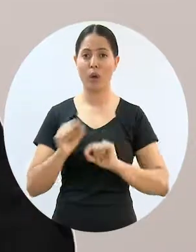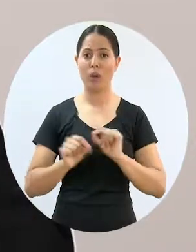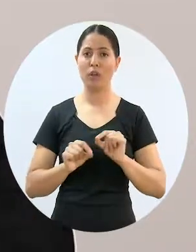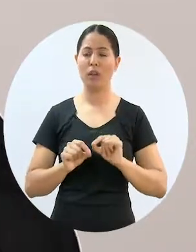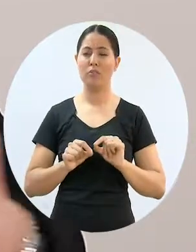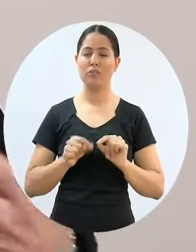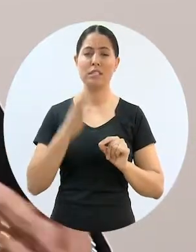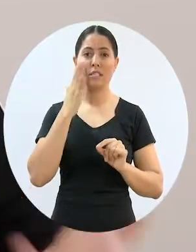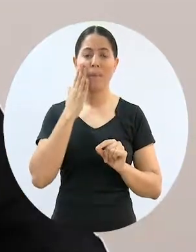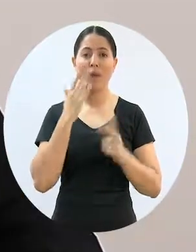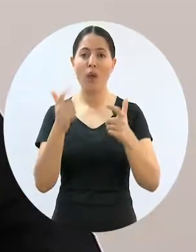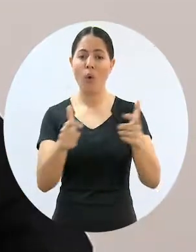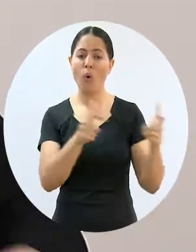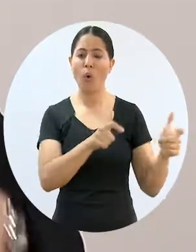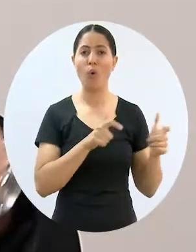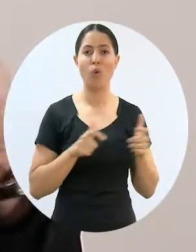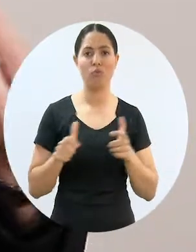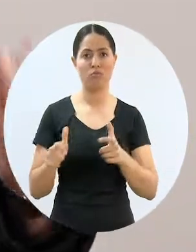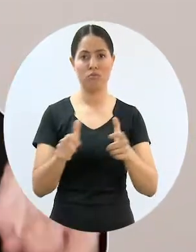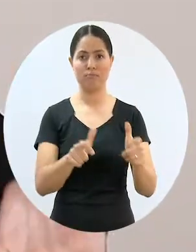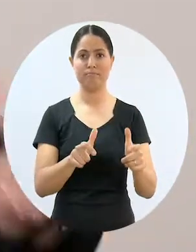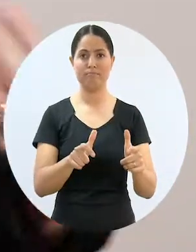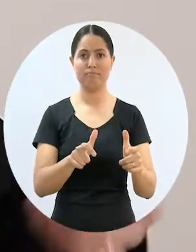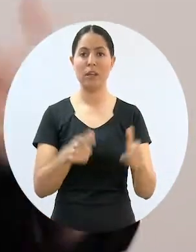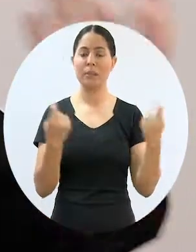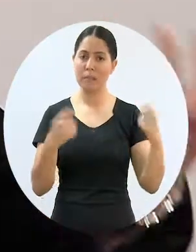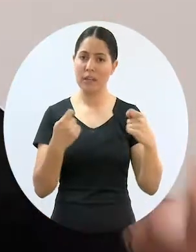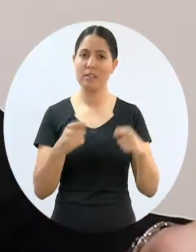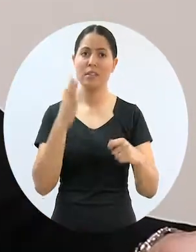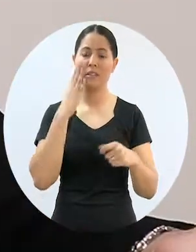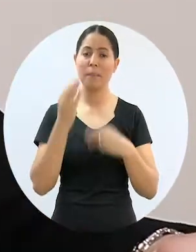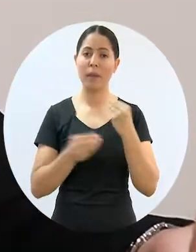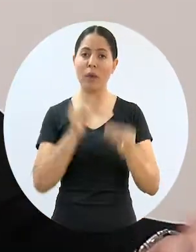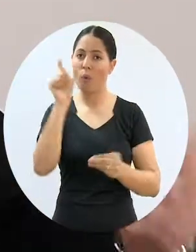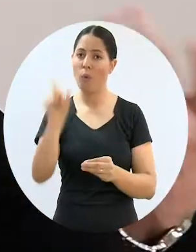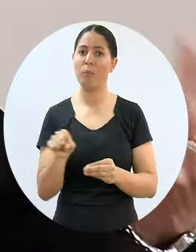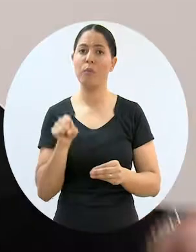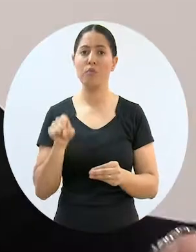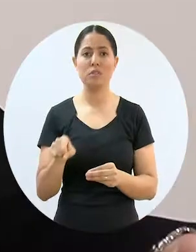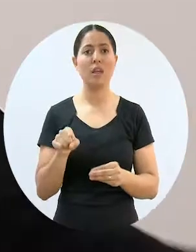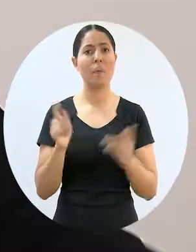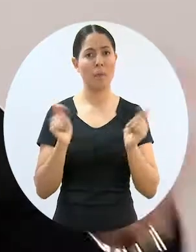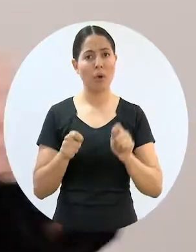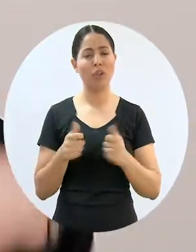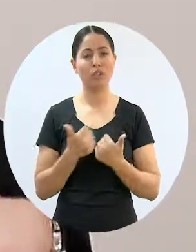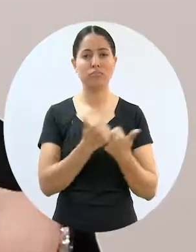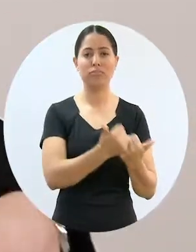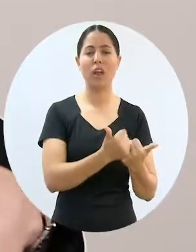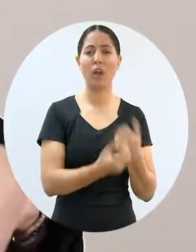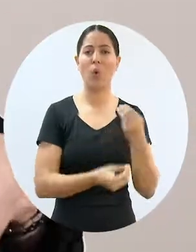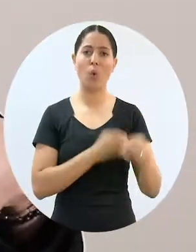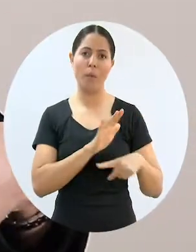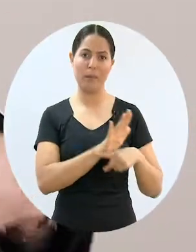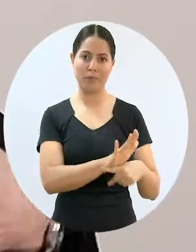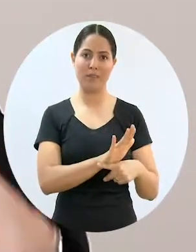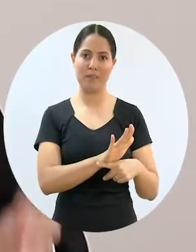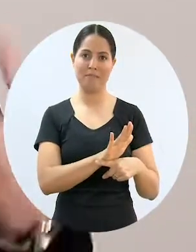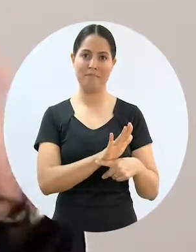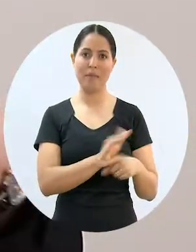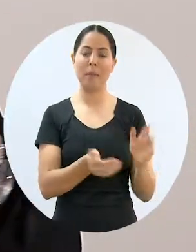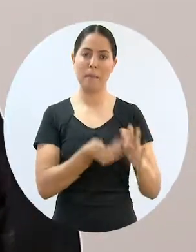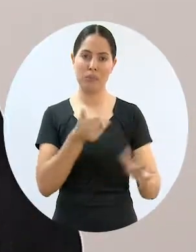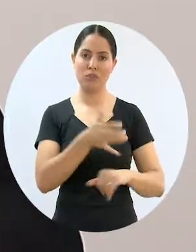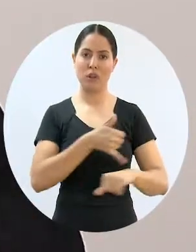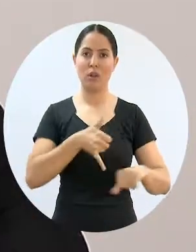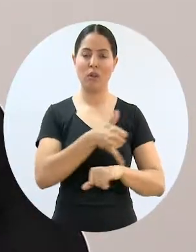seu estado ou do seu município, se informar da melhor forma como você pode ajudar, inclusive